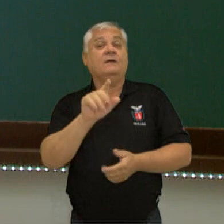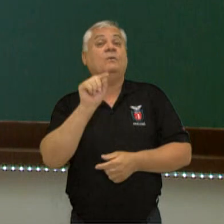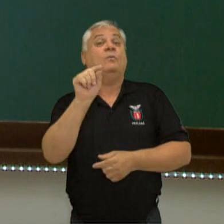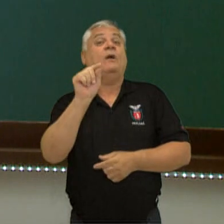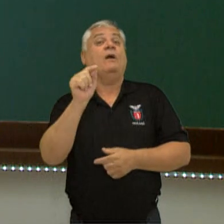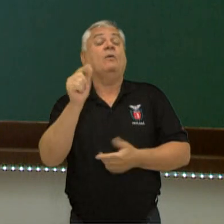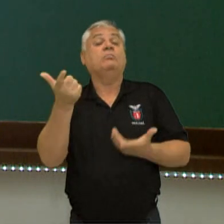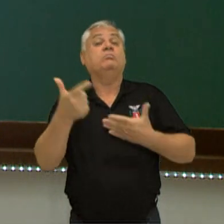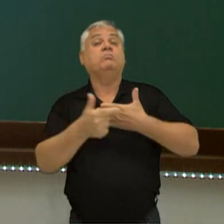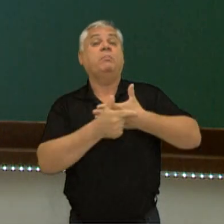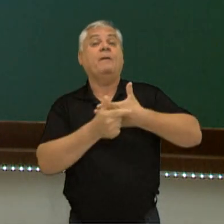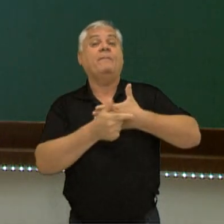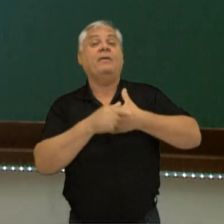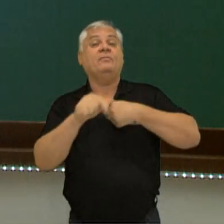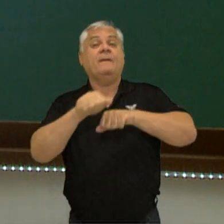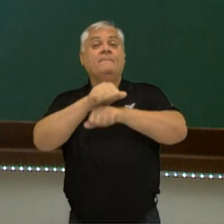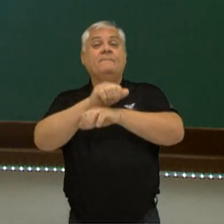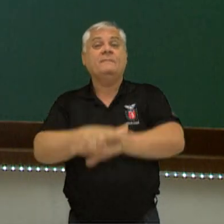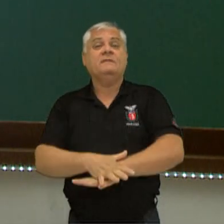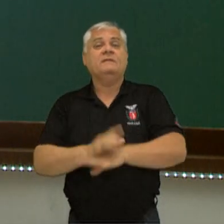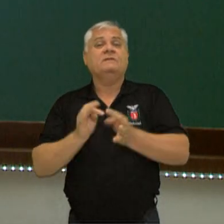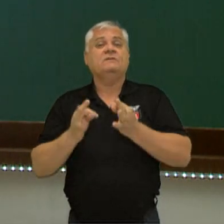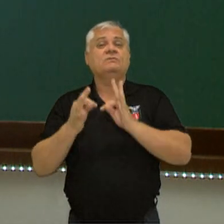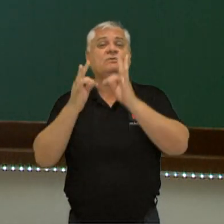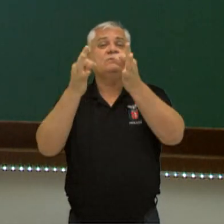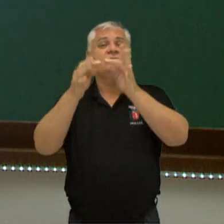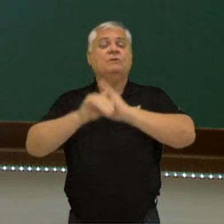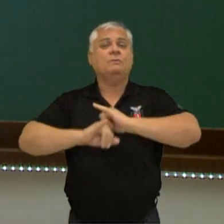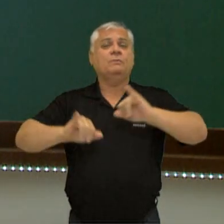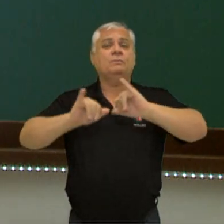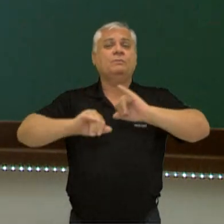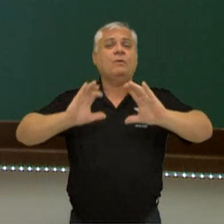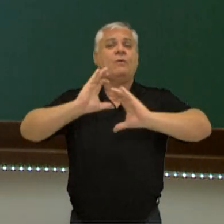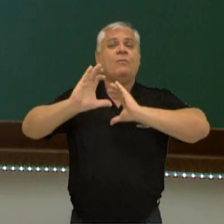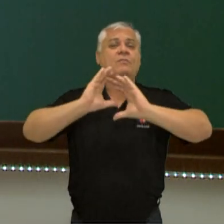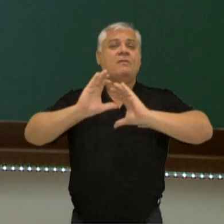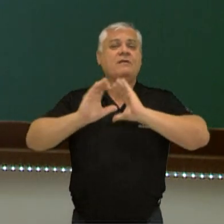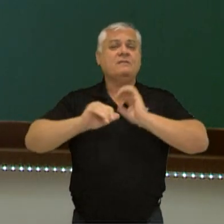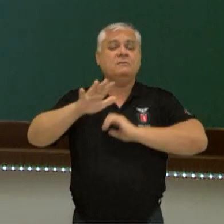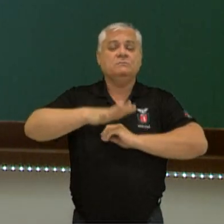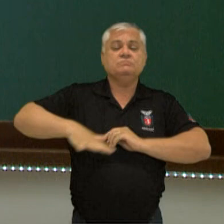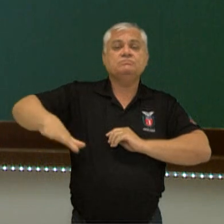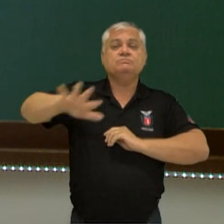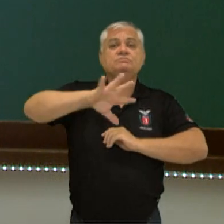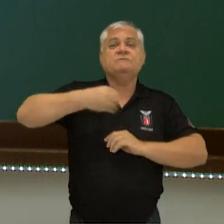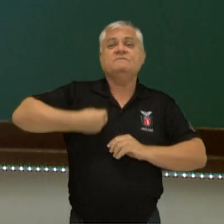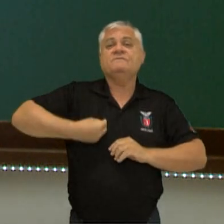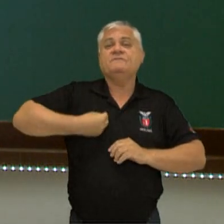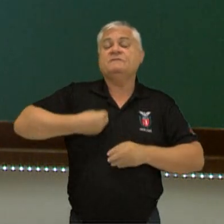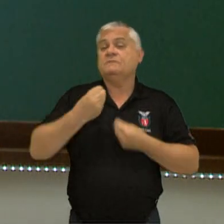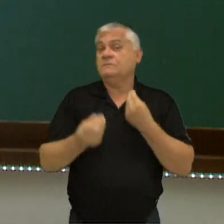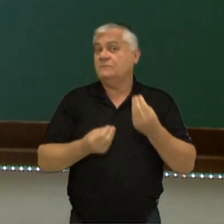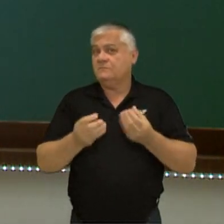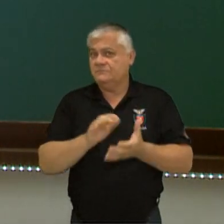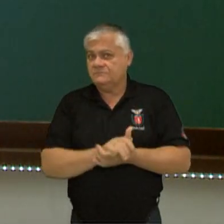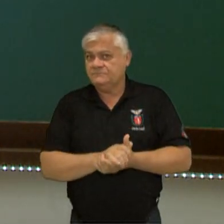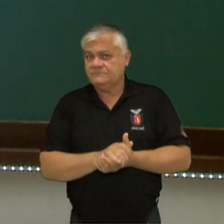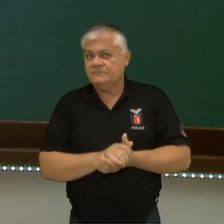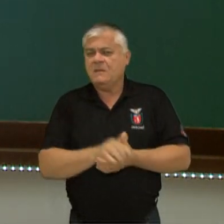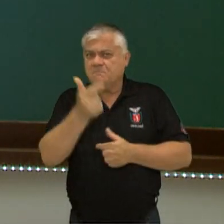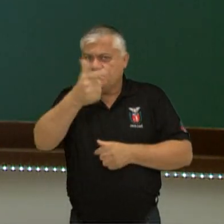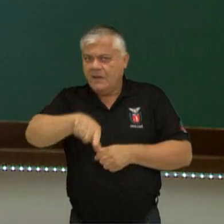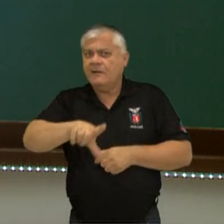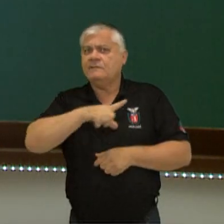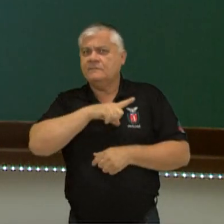papel das mídias, das tecnologias de informação e comunicação nas nossas vidas atualmente? E ainda